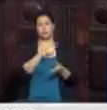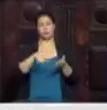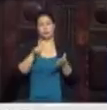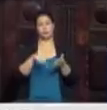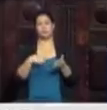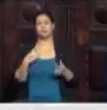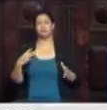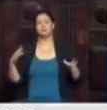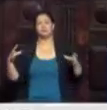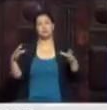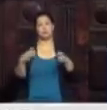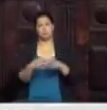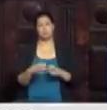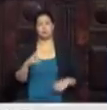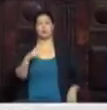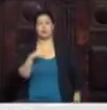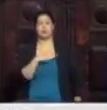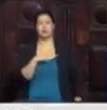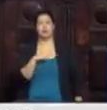privatizou.